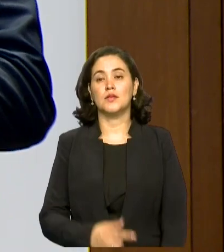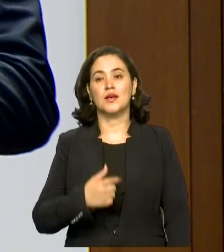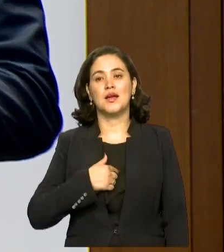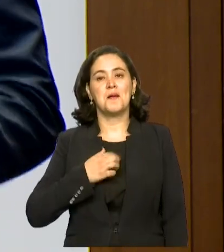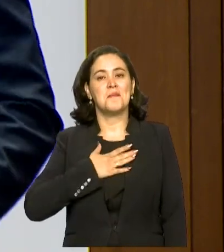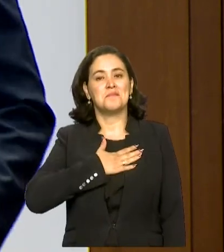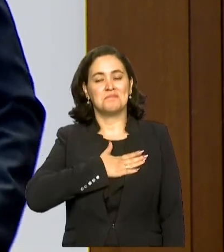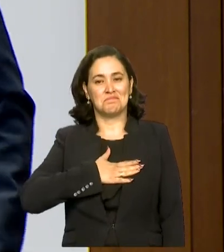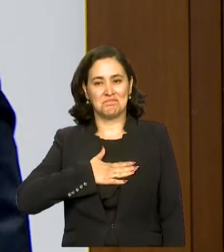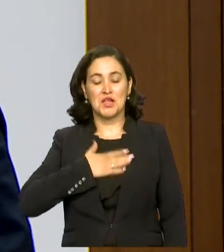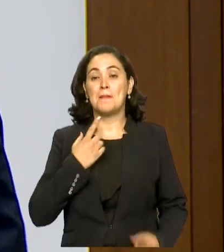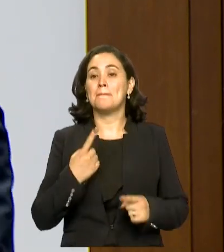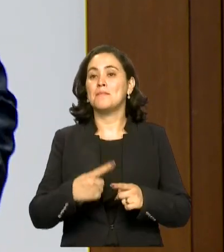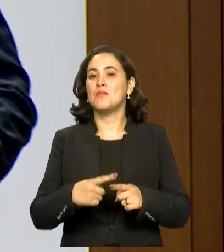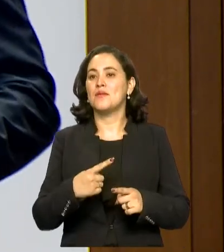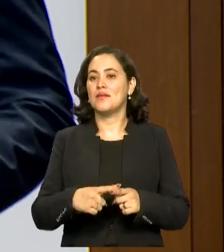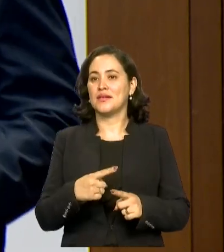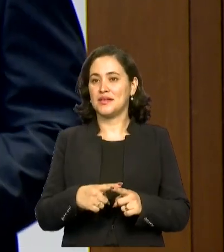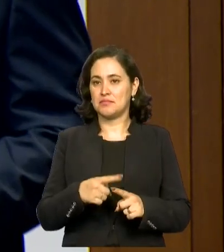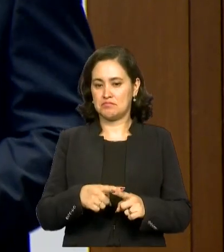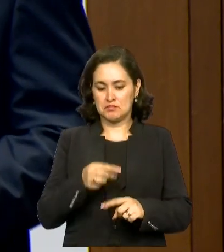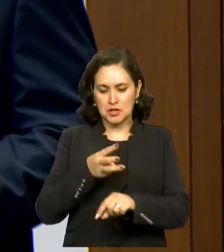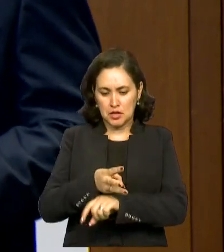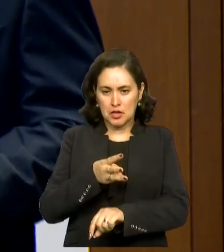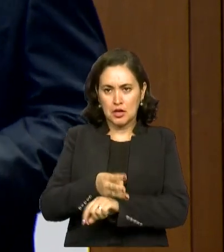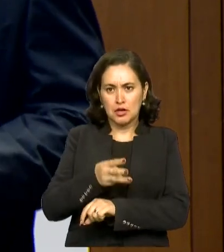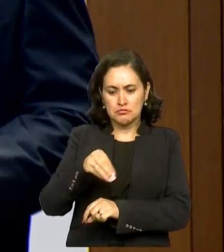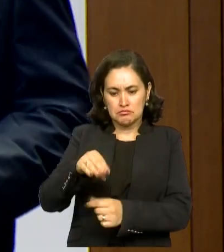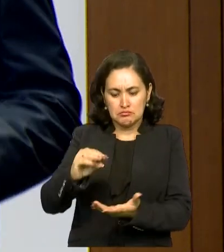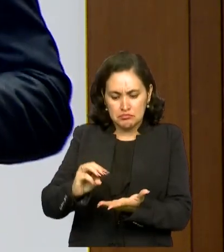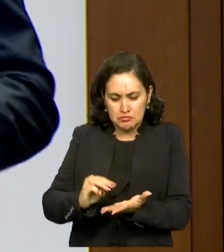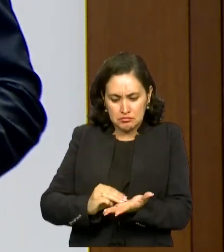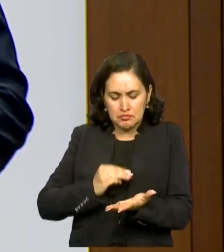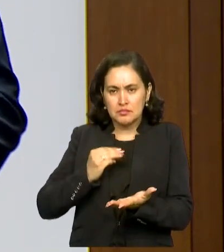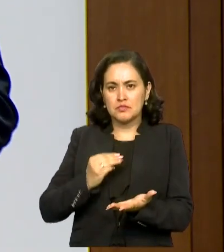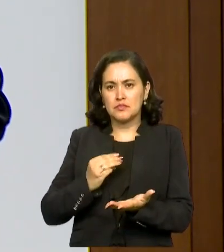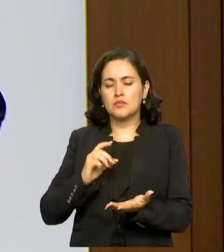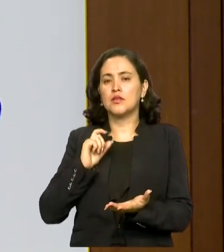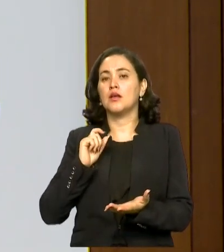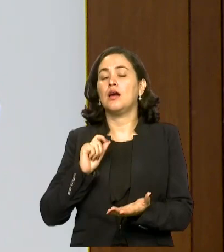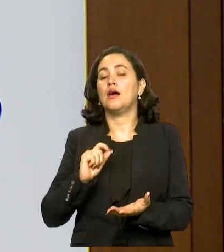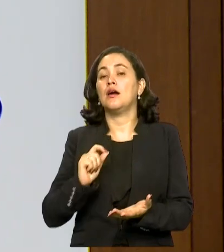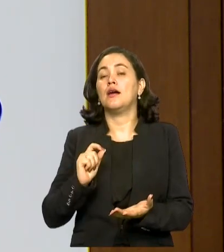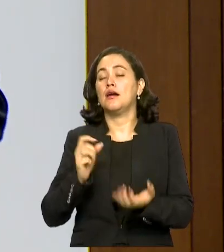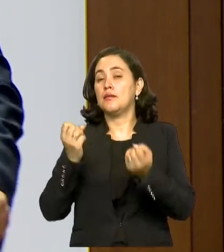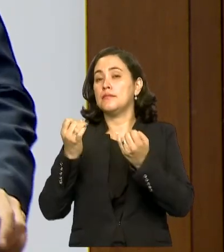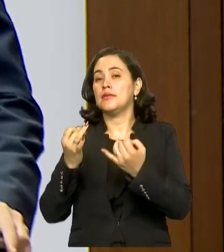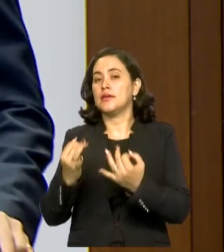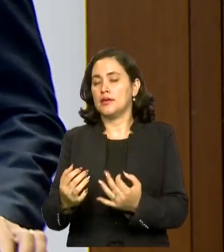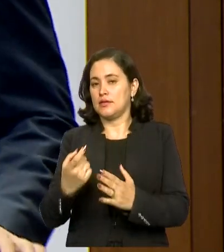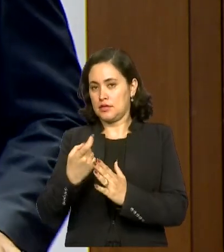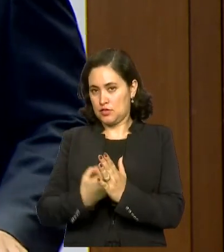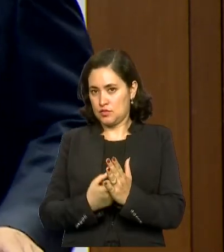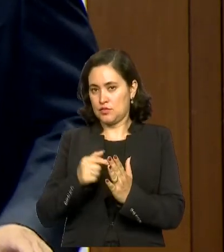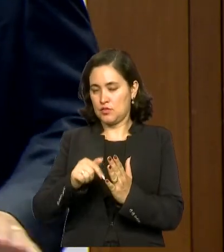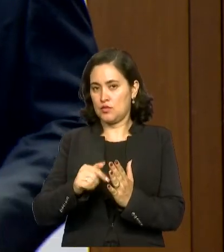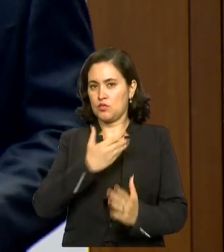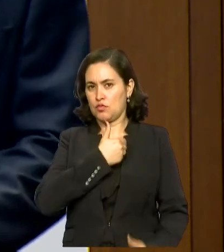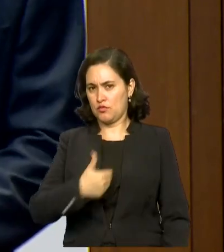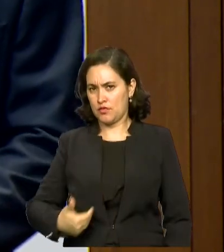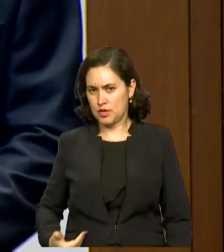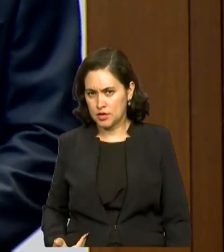do Gilberto Leda, em que diz que o governador vai convocar 600 novos policiais militares. Para mim, isso